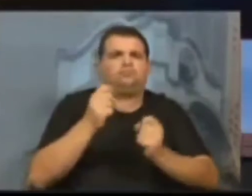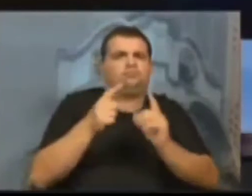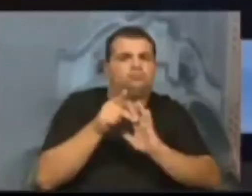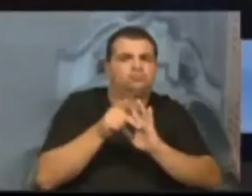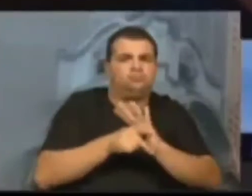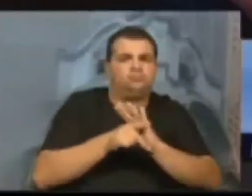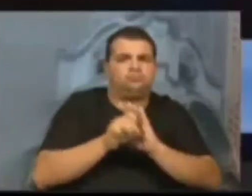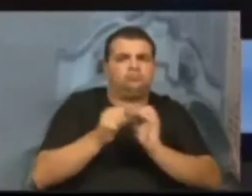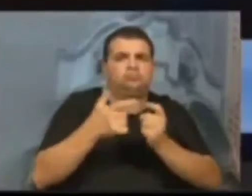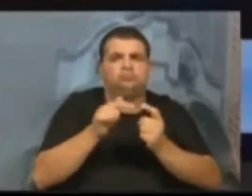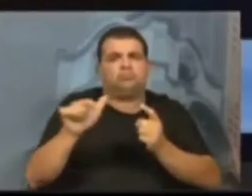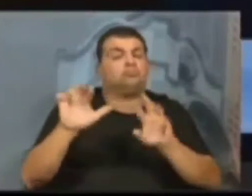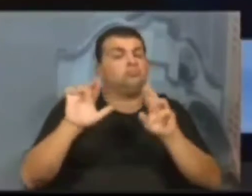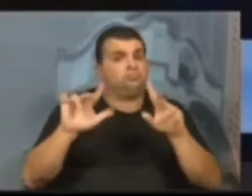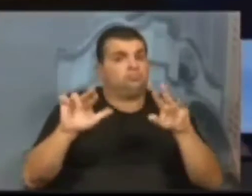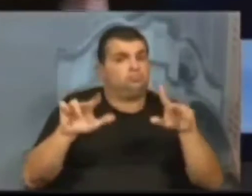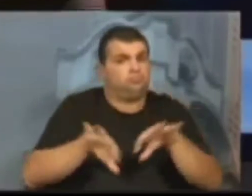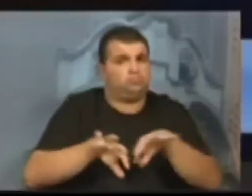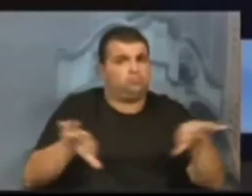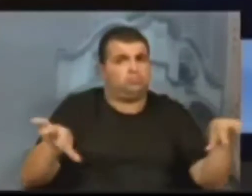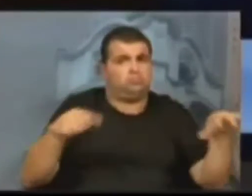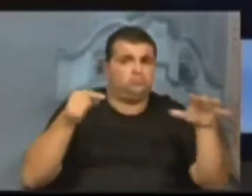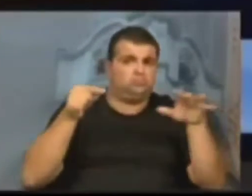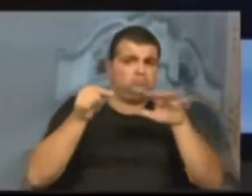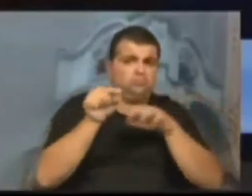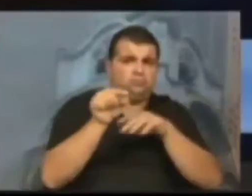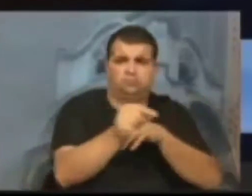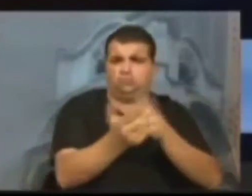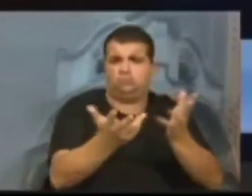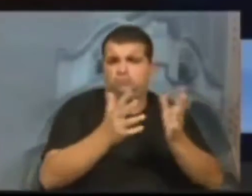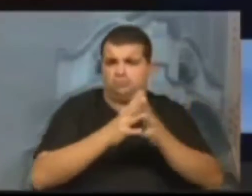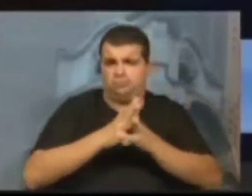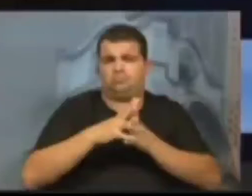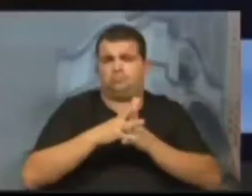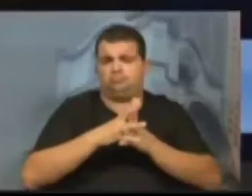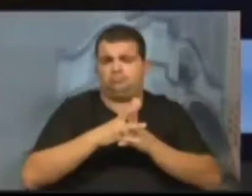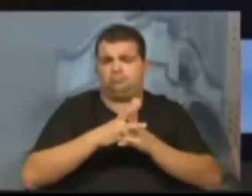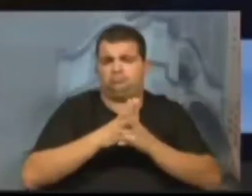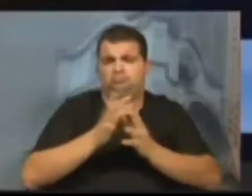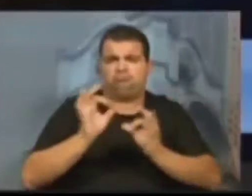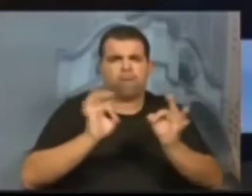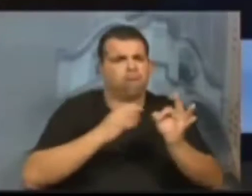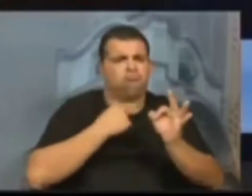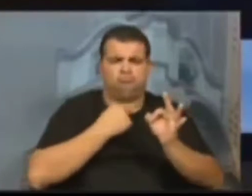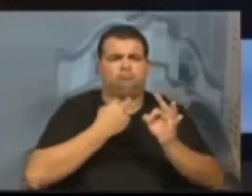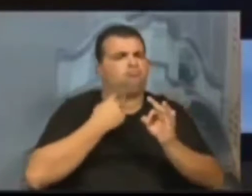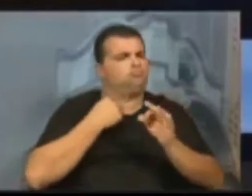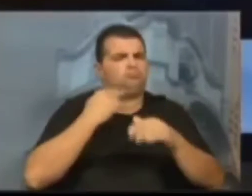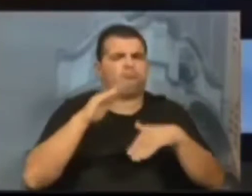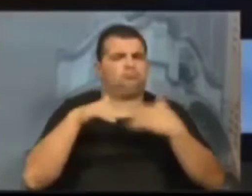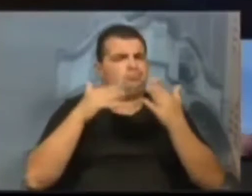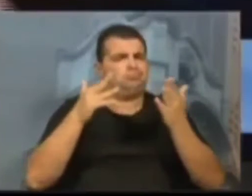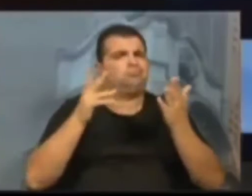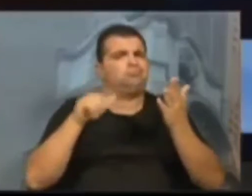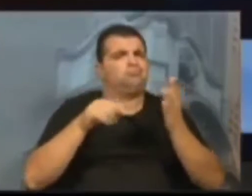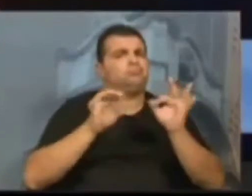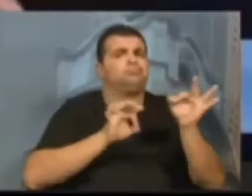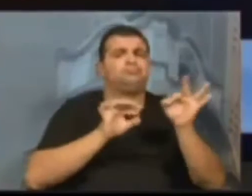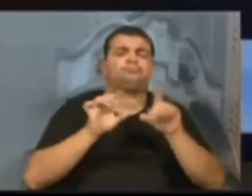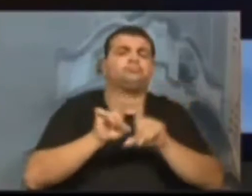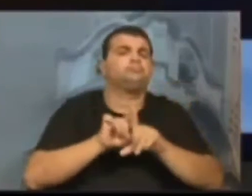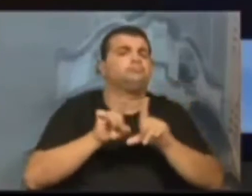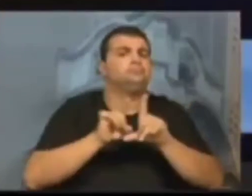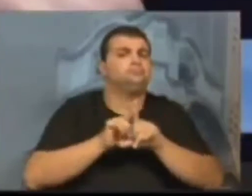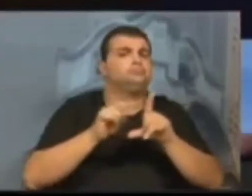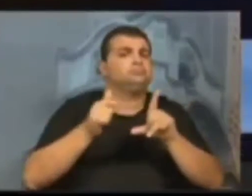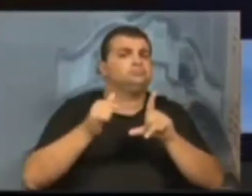quero, para outras não é como eu quero, e aí a gente vai longe. Então, esse projeto não merece prosperar, e é um projeto que, inclusive, que daqui a